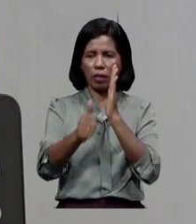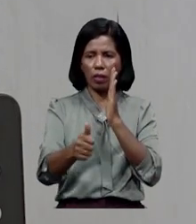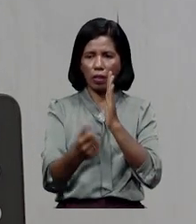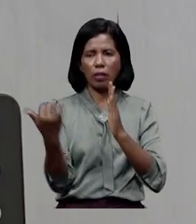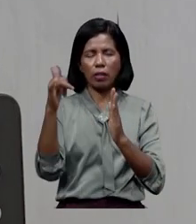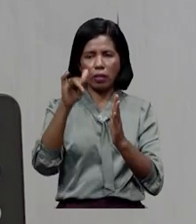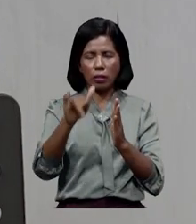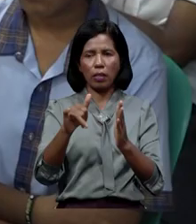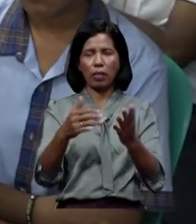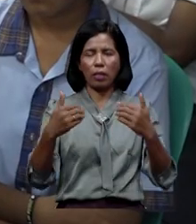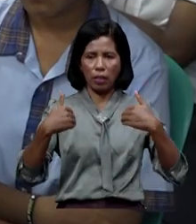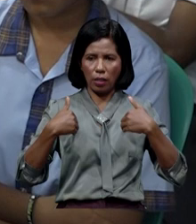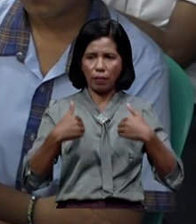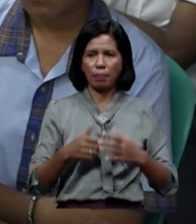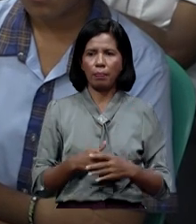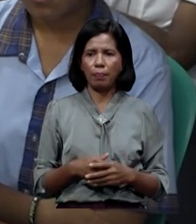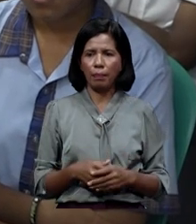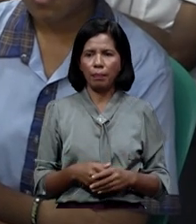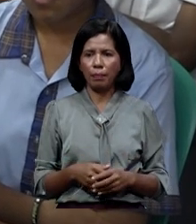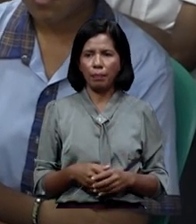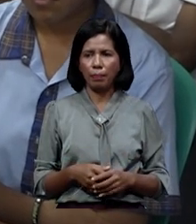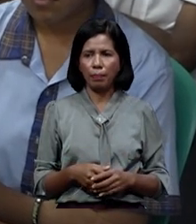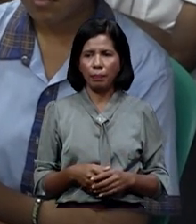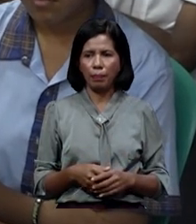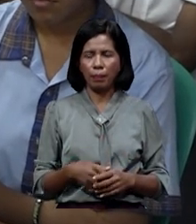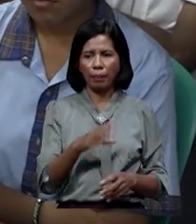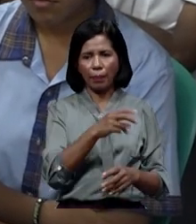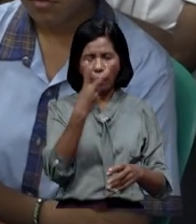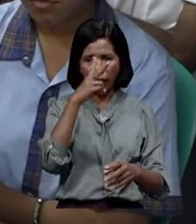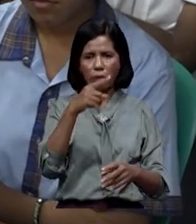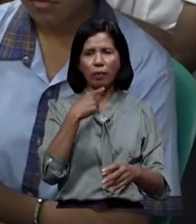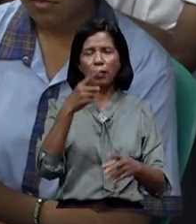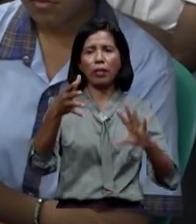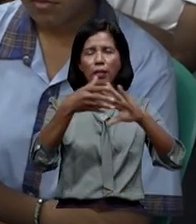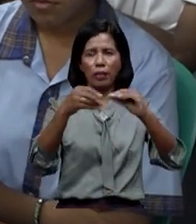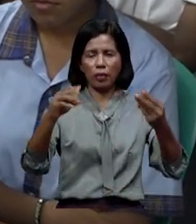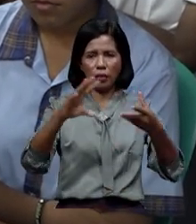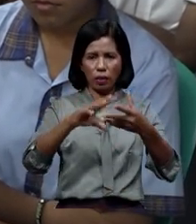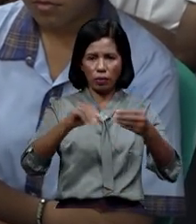a ETA. Não lhe deu a tua atene história.